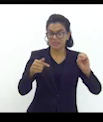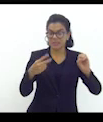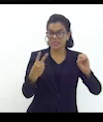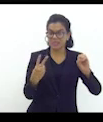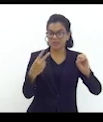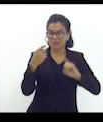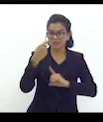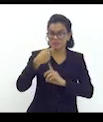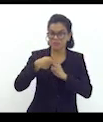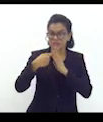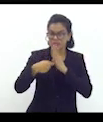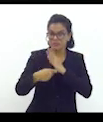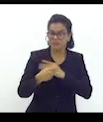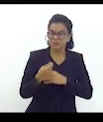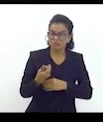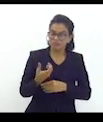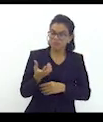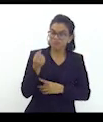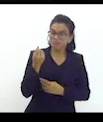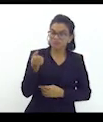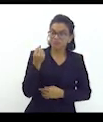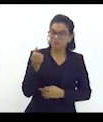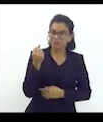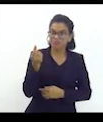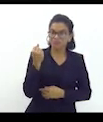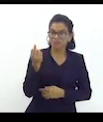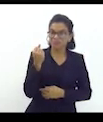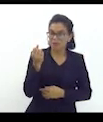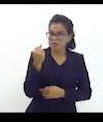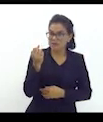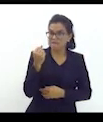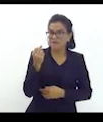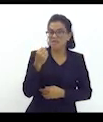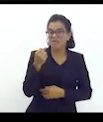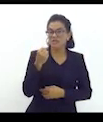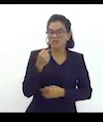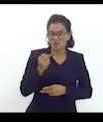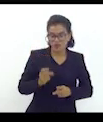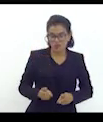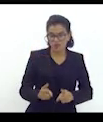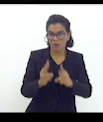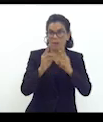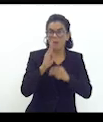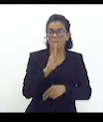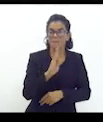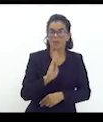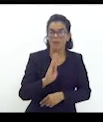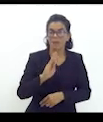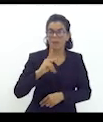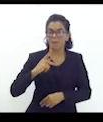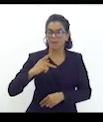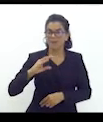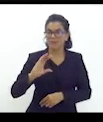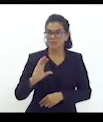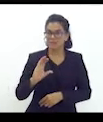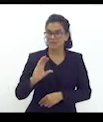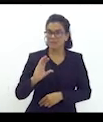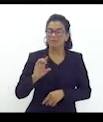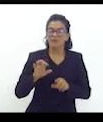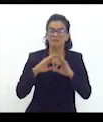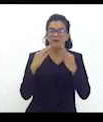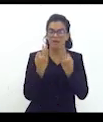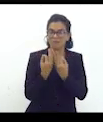meses, beneficiárias do benefício de prestação continuada, conhecido BPC.